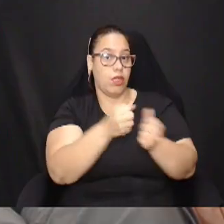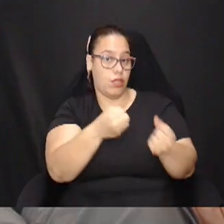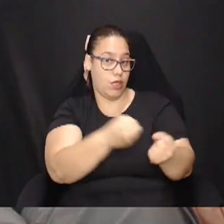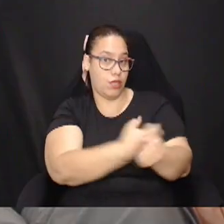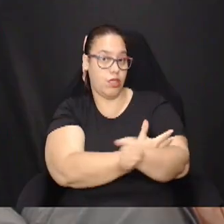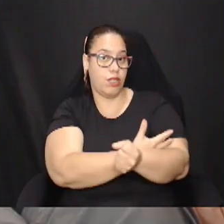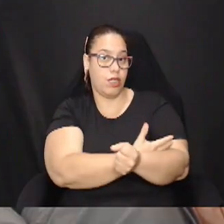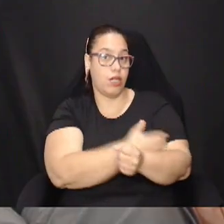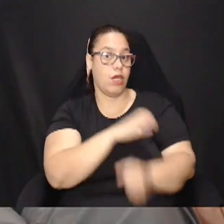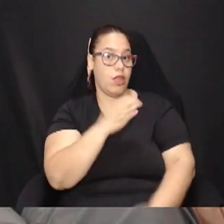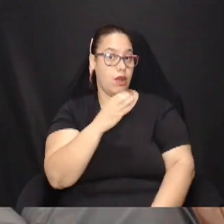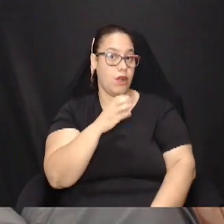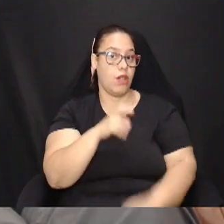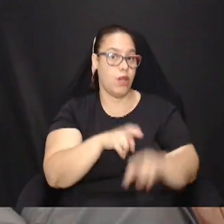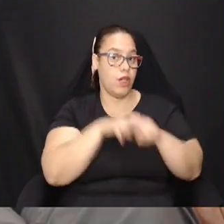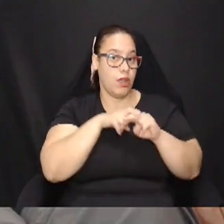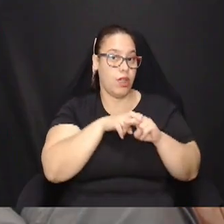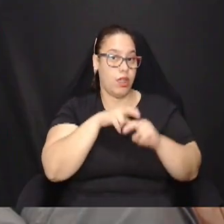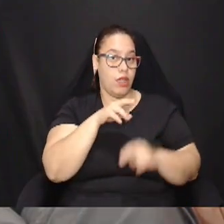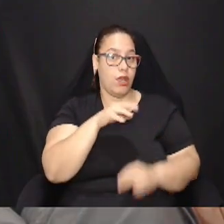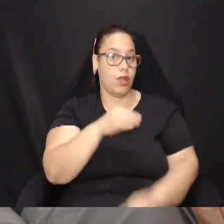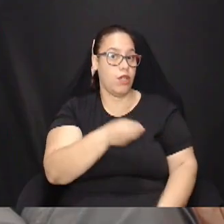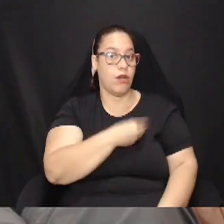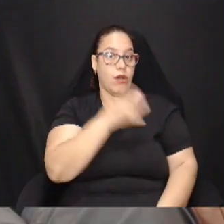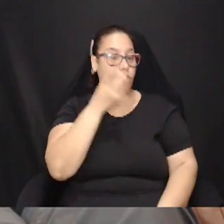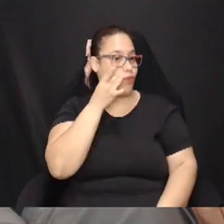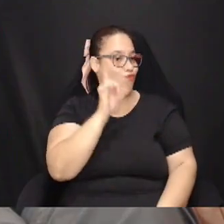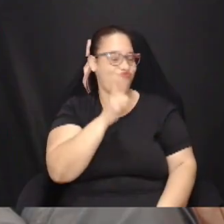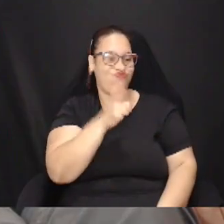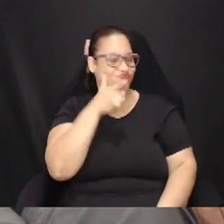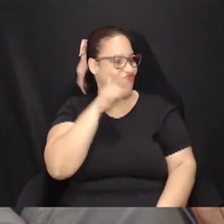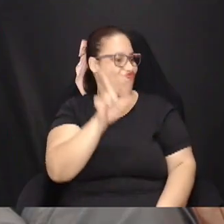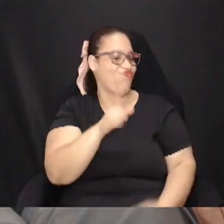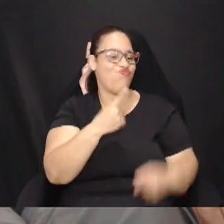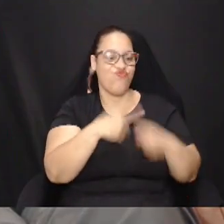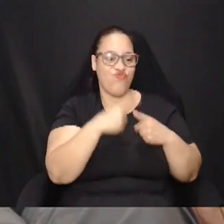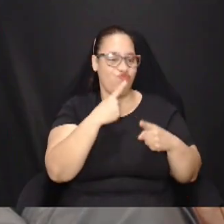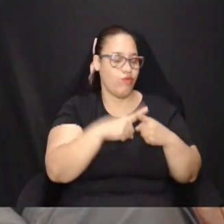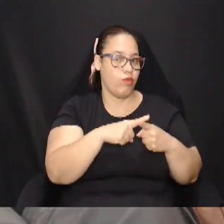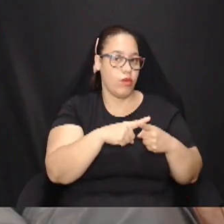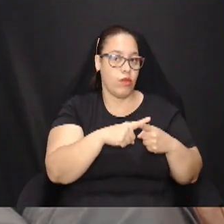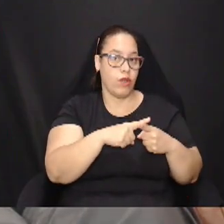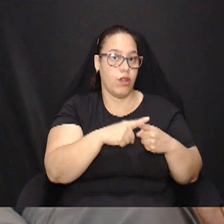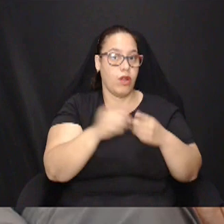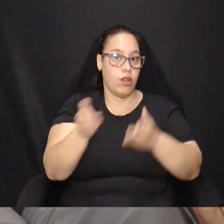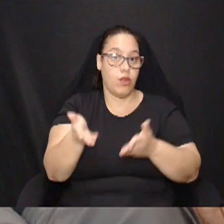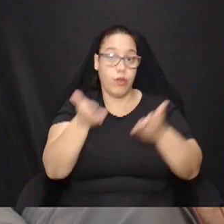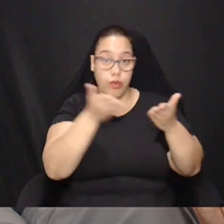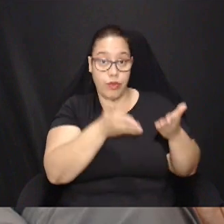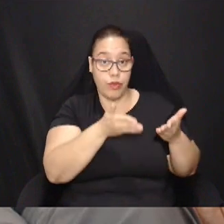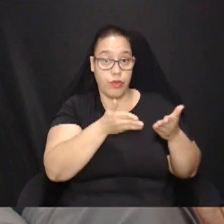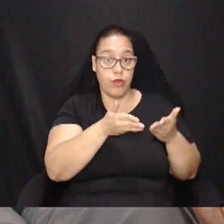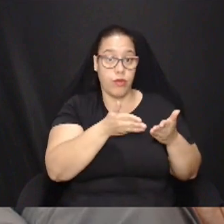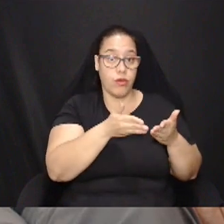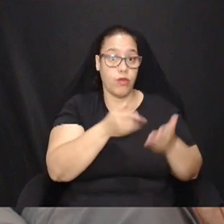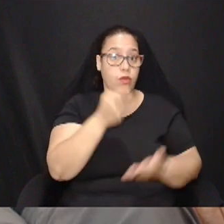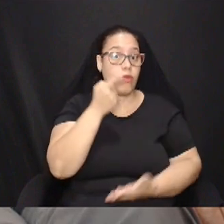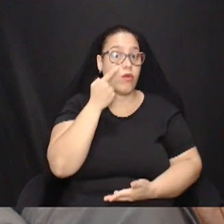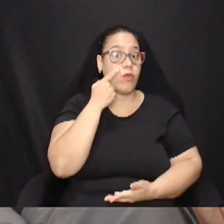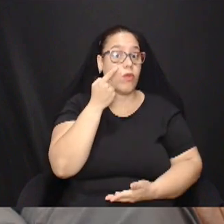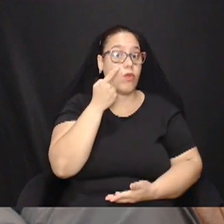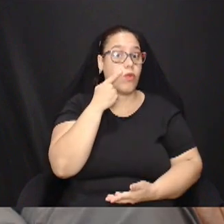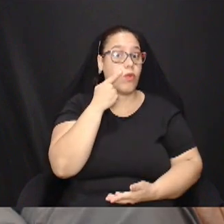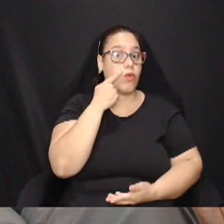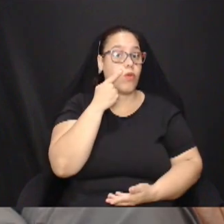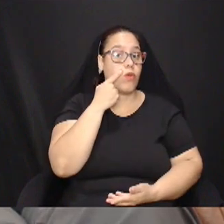Por enquanto, a Thalita do presente não consegue fazer isso. E por que eu te digo, quando você traz, me vem muito